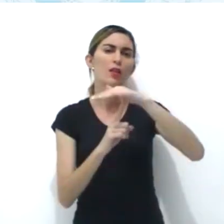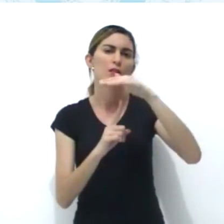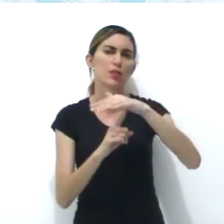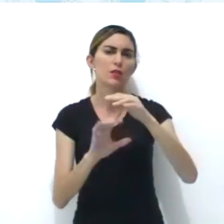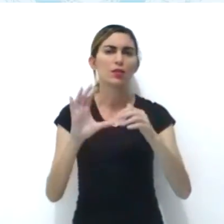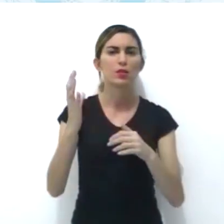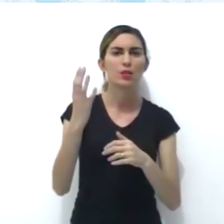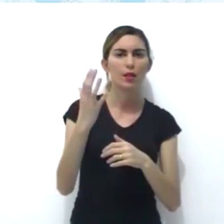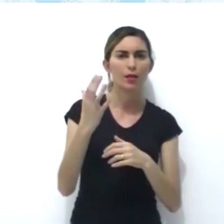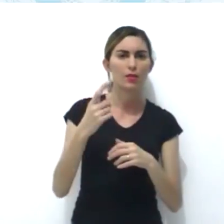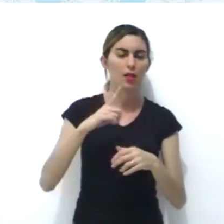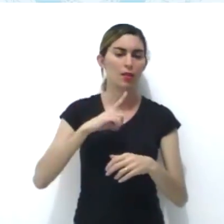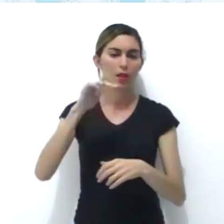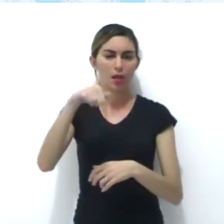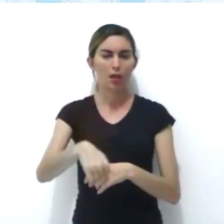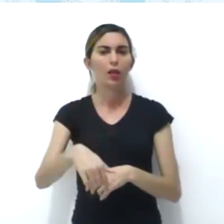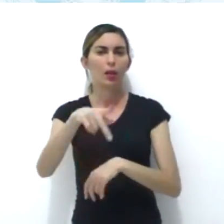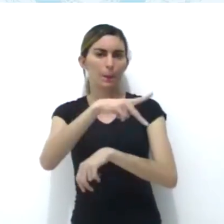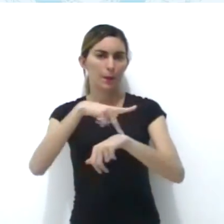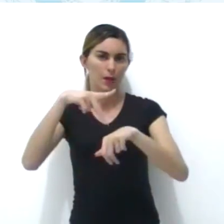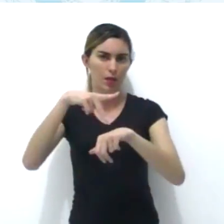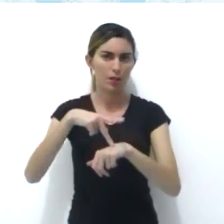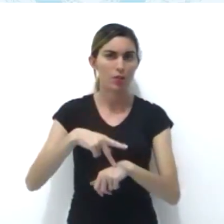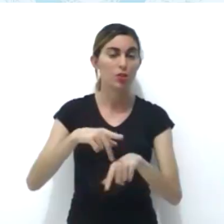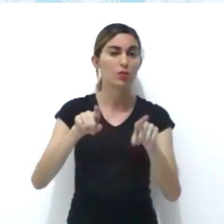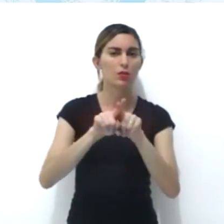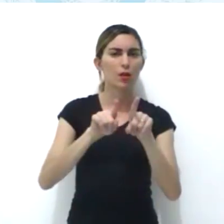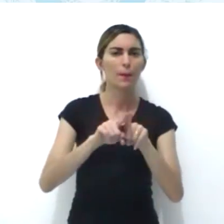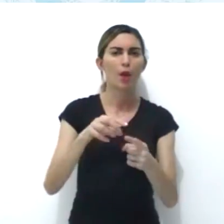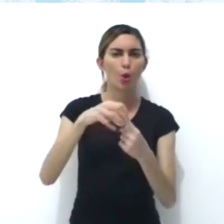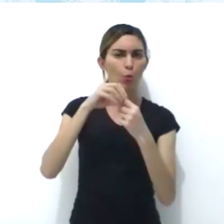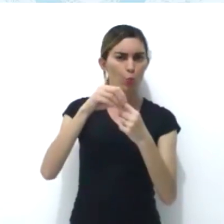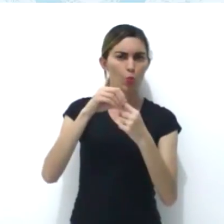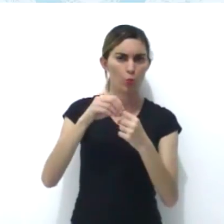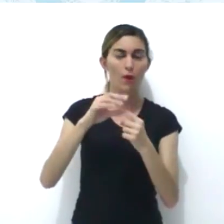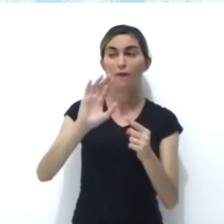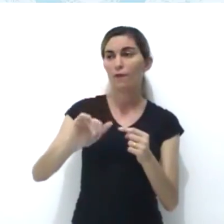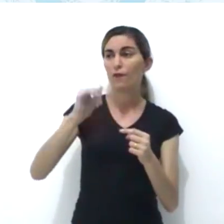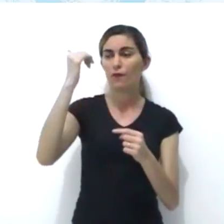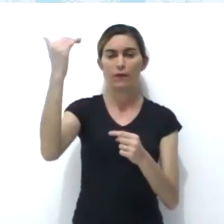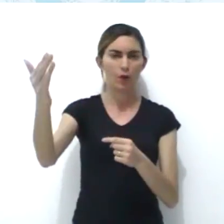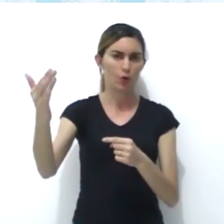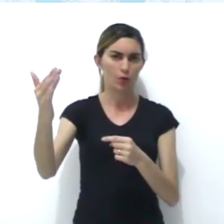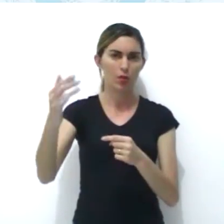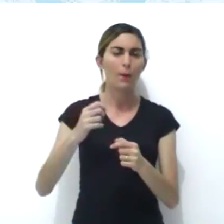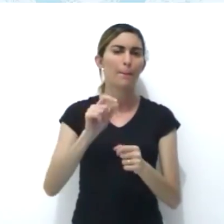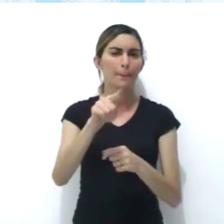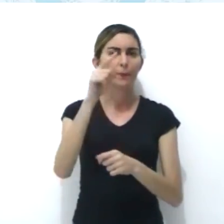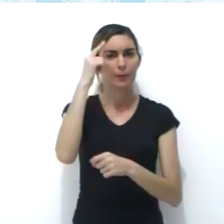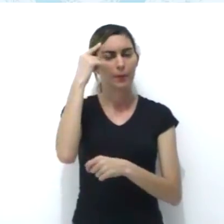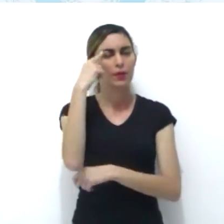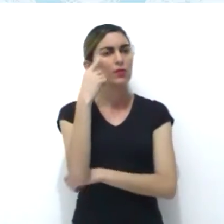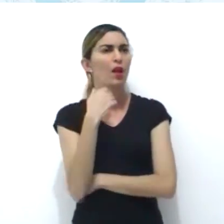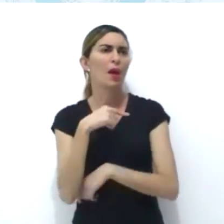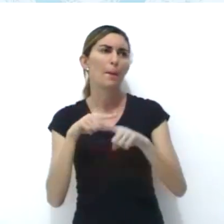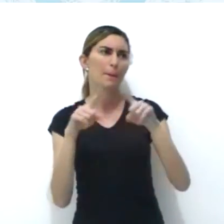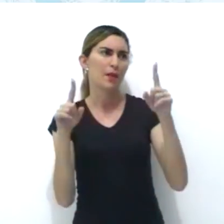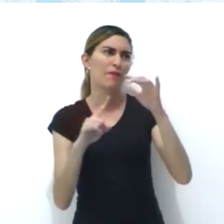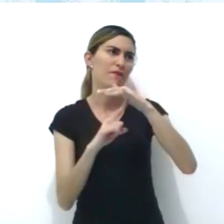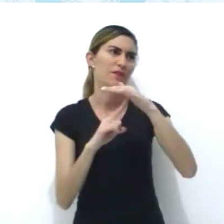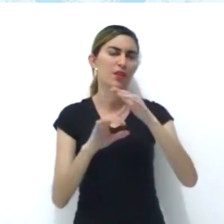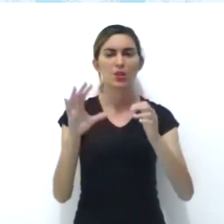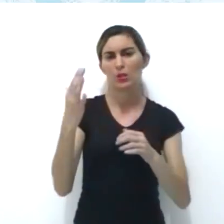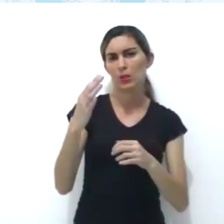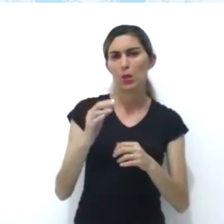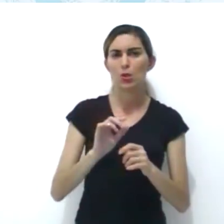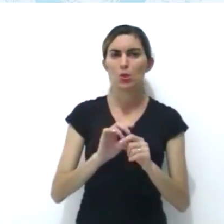das feiras de ciências que nós temos aqui no país e uma que é fora. Você pode pensar, mas